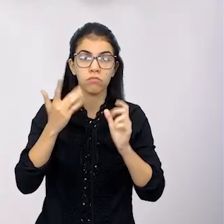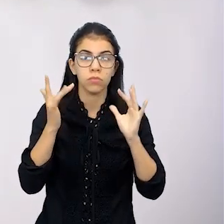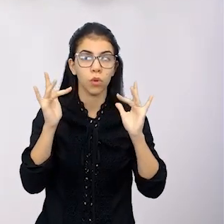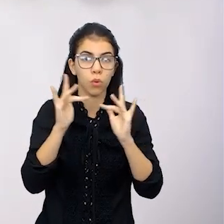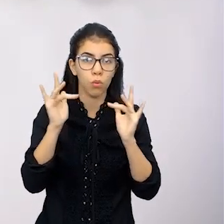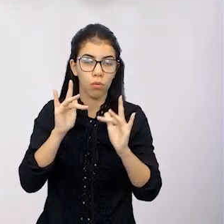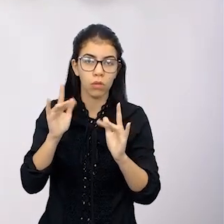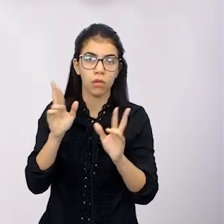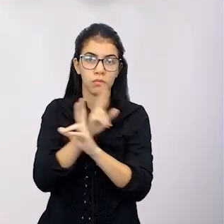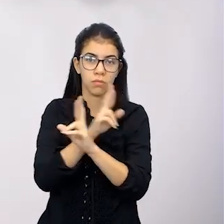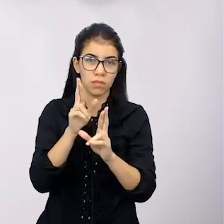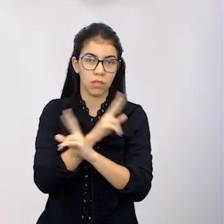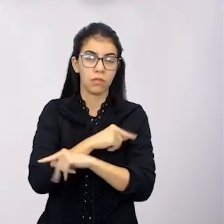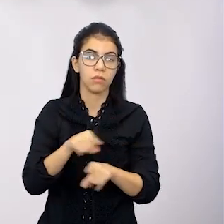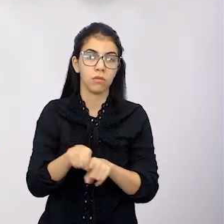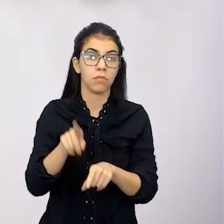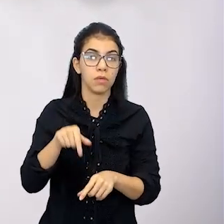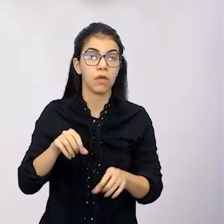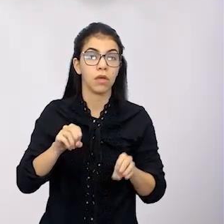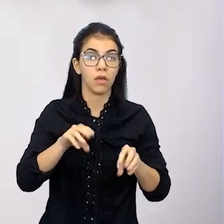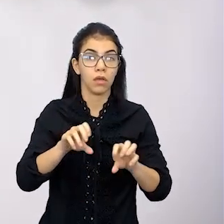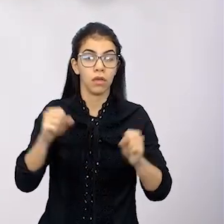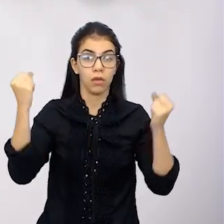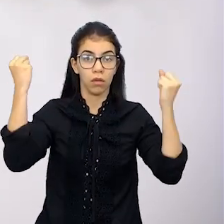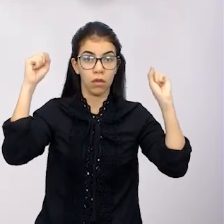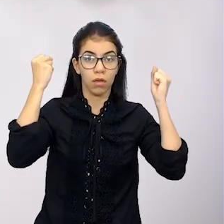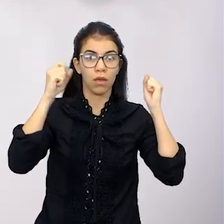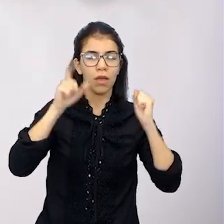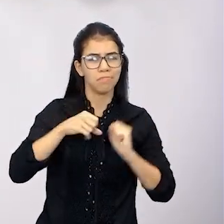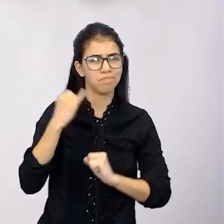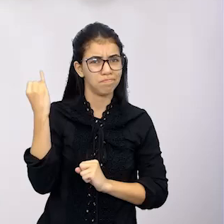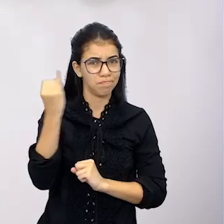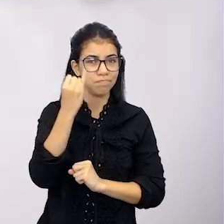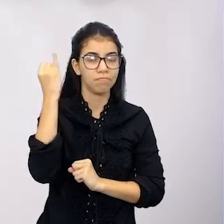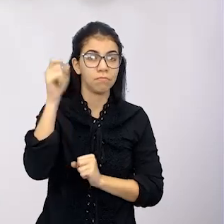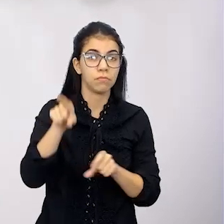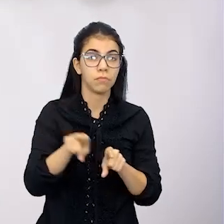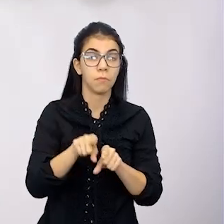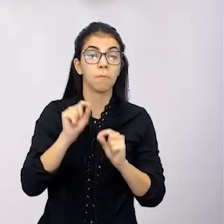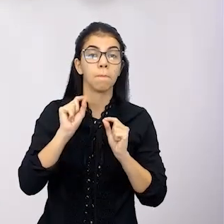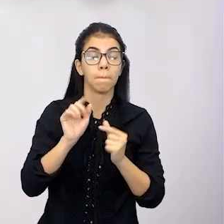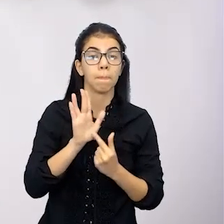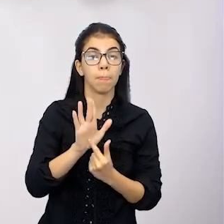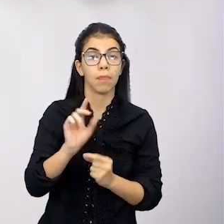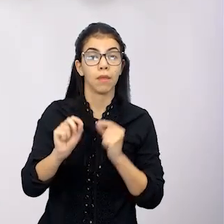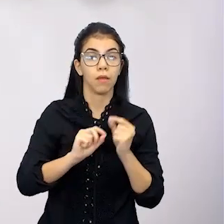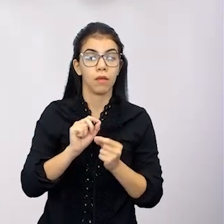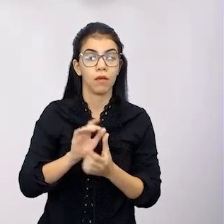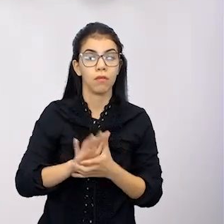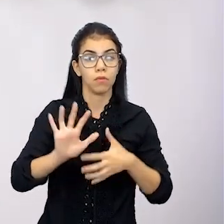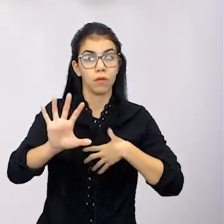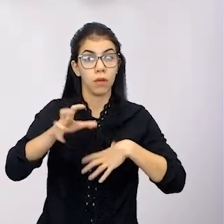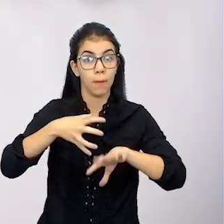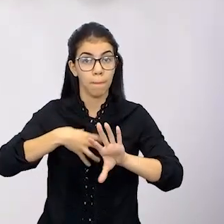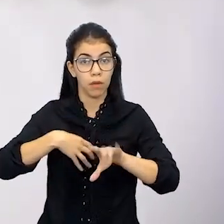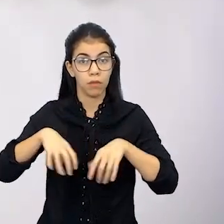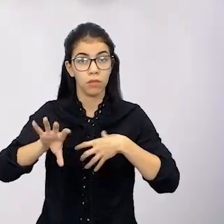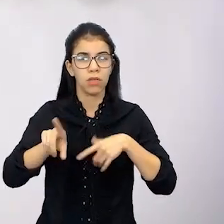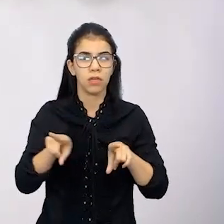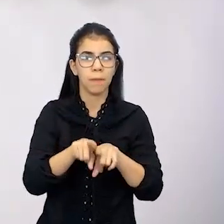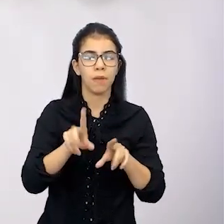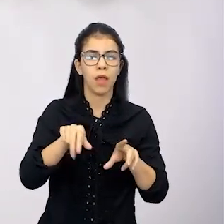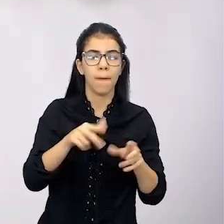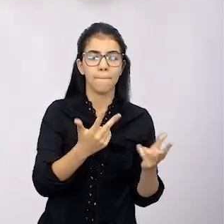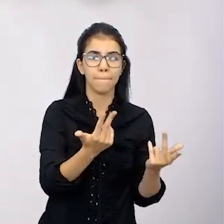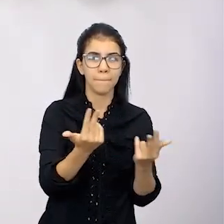algumas relações. Então, a educação física, ela tem uma importância muito grande em trazer essa questão da empatia, de olhar para o outro,